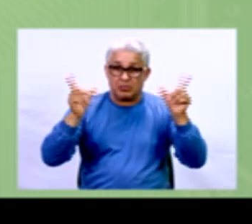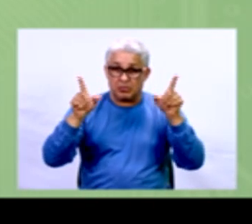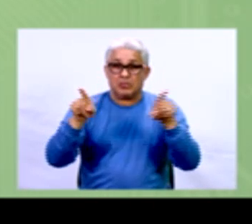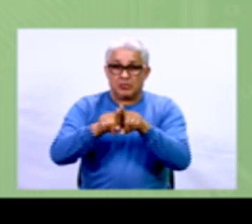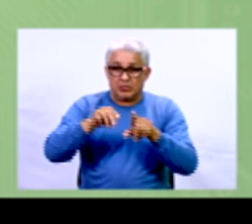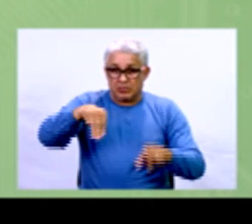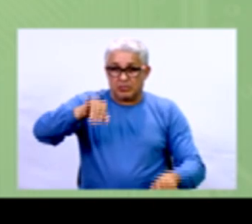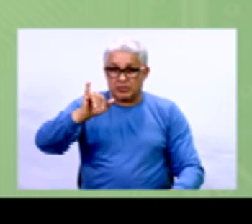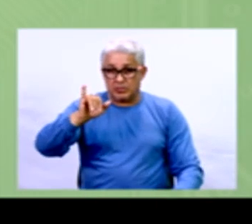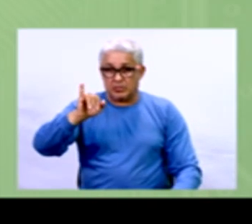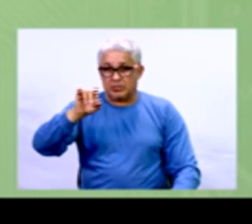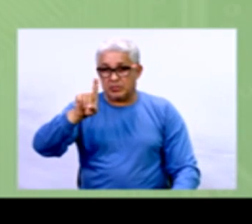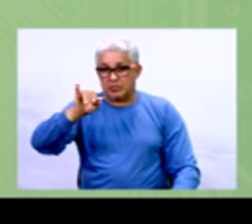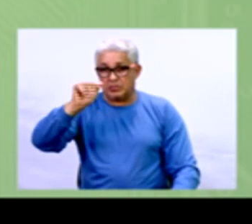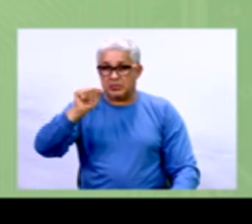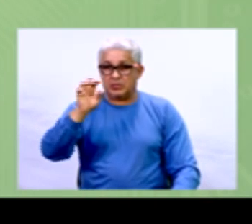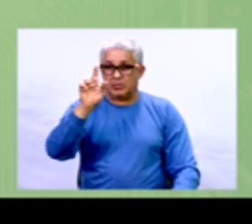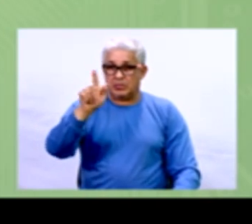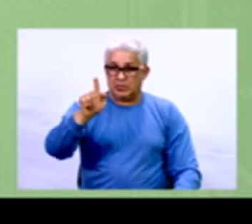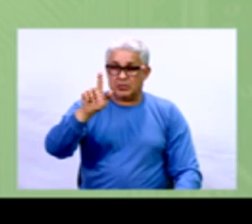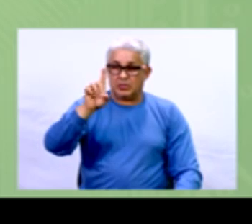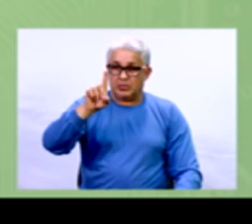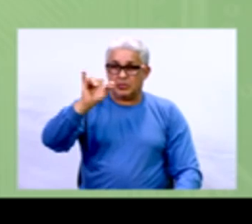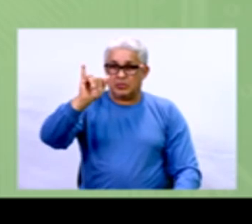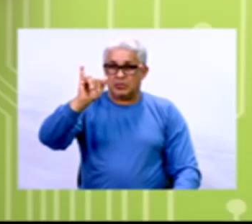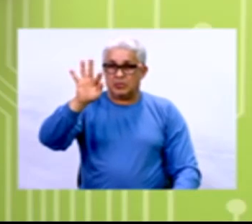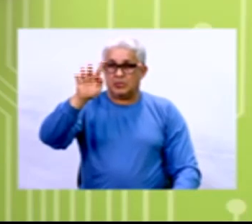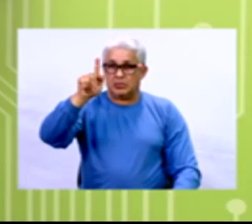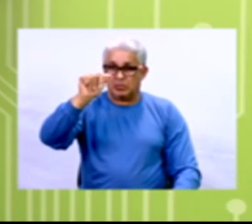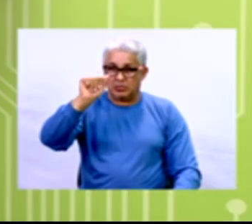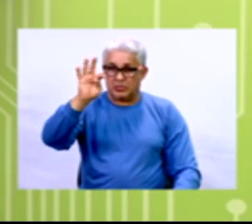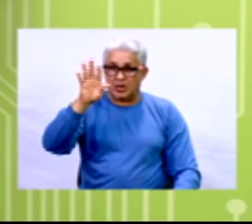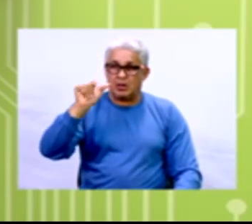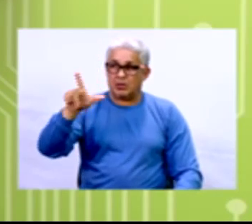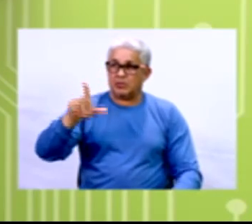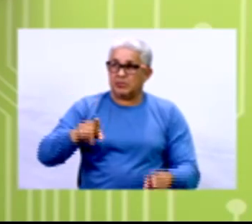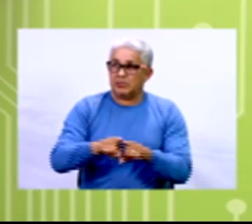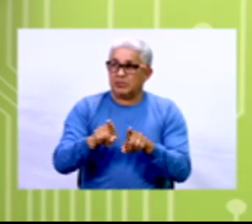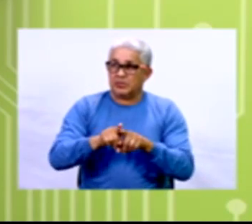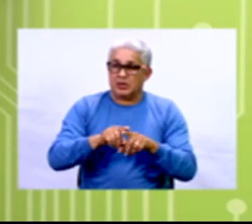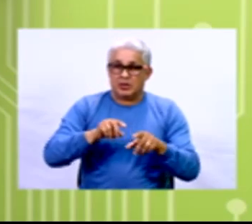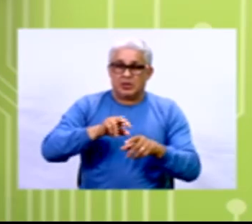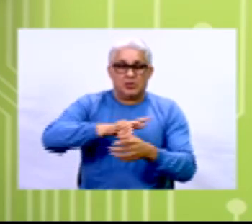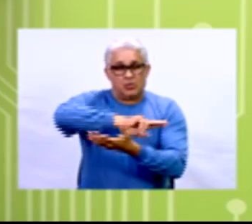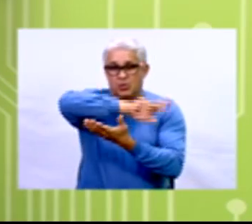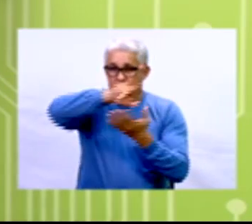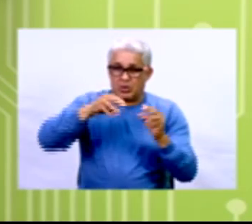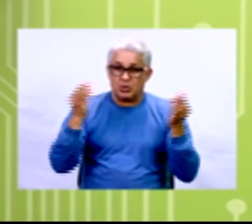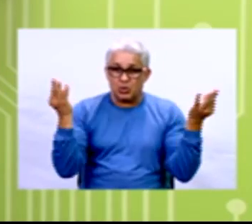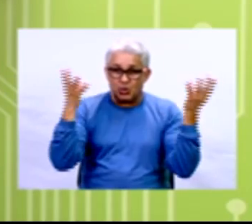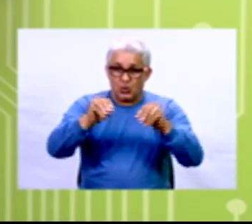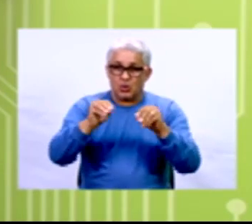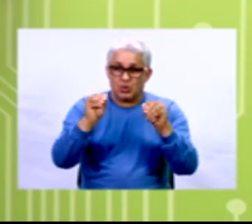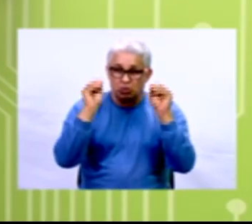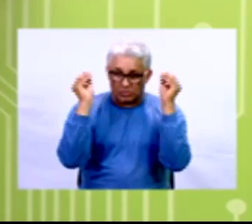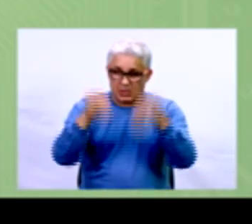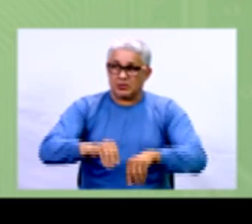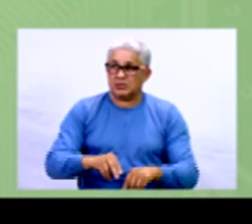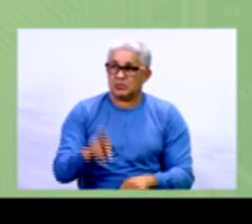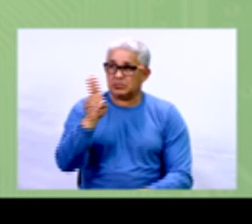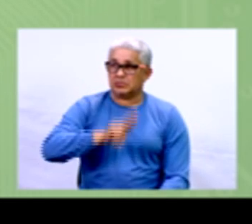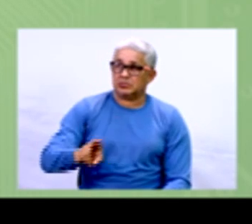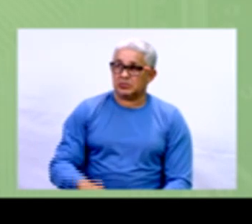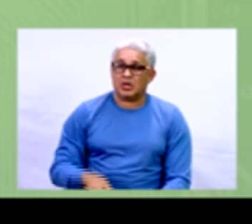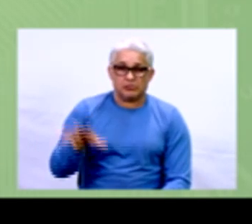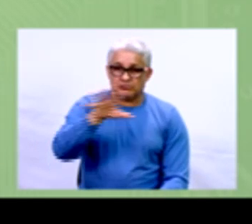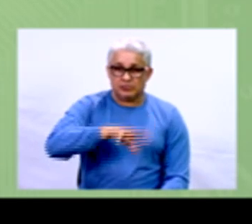mídia digital. Então, são os recursos necessários para todas essas mídias. Ele é mais abrangente, tá? É uma